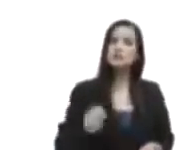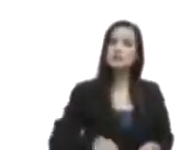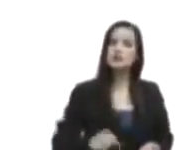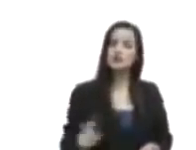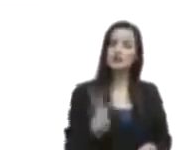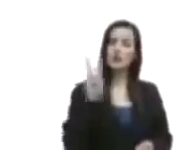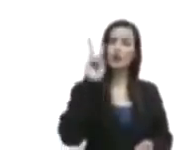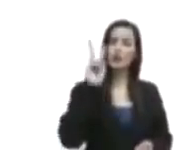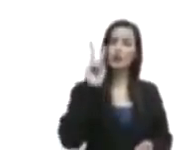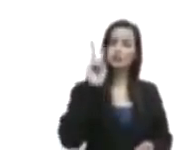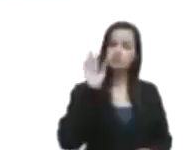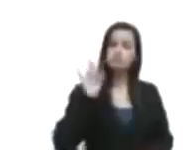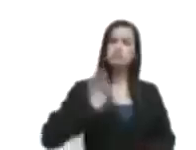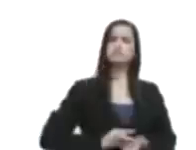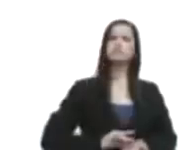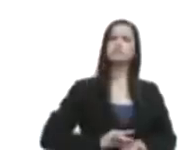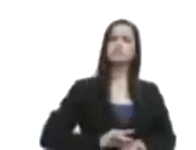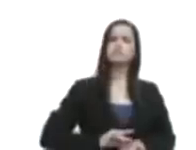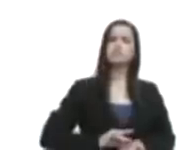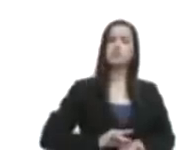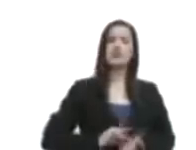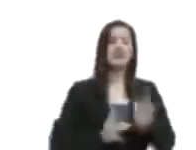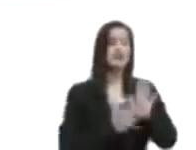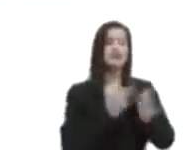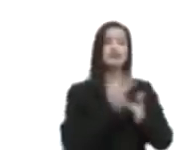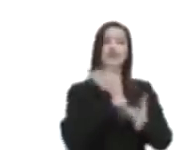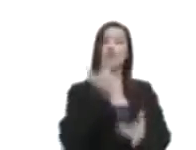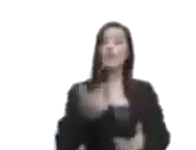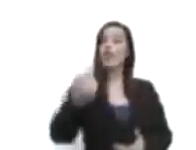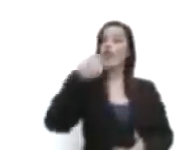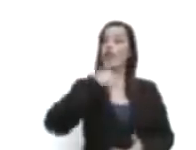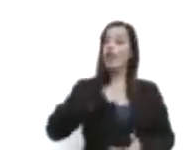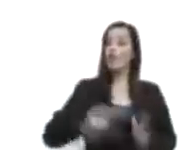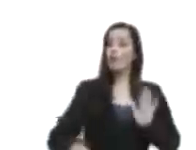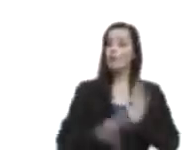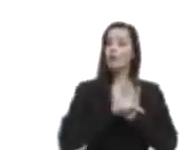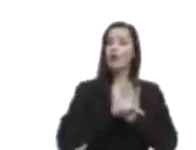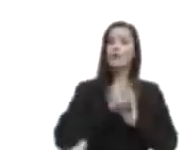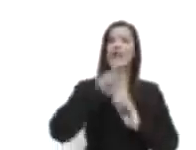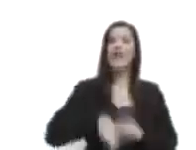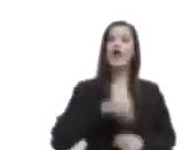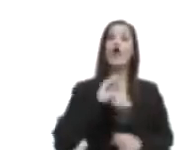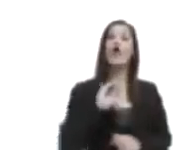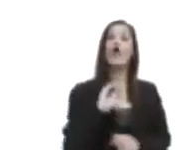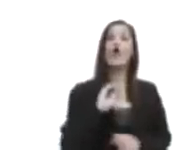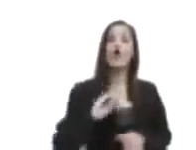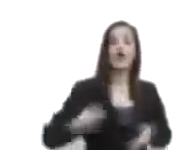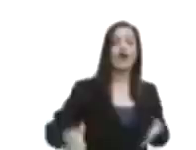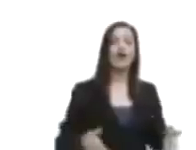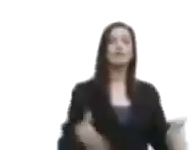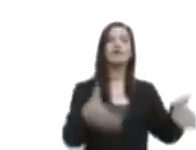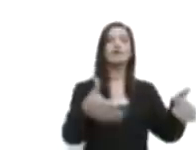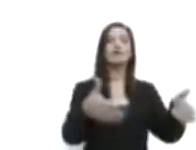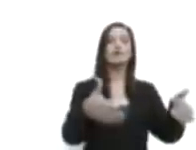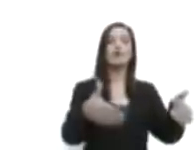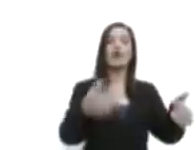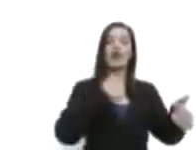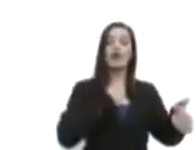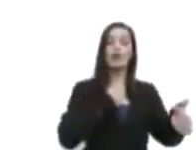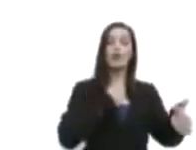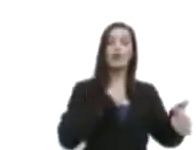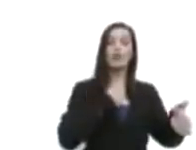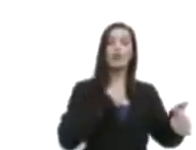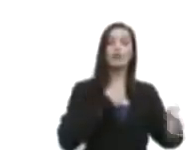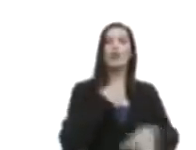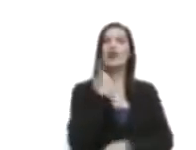o caminho, ele não usa artigo indefinido. Se ele tivesse dito, eu sou um caminho, o relativismo